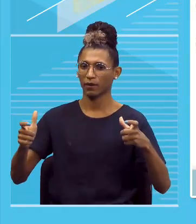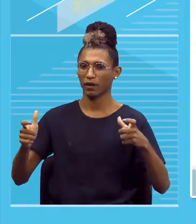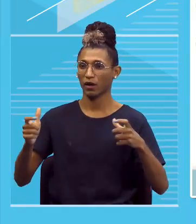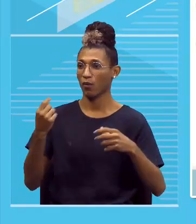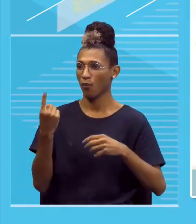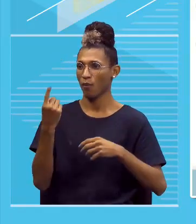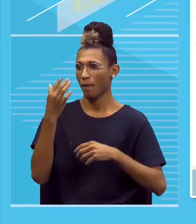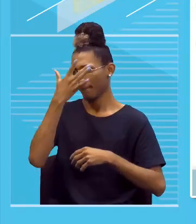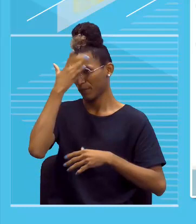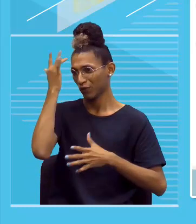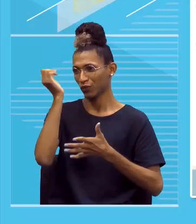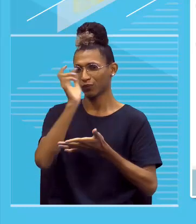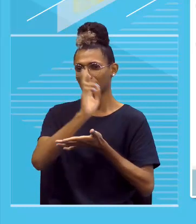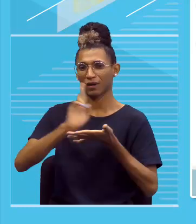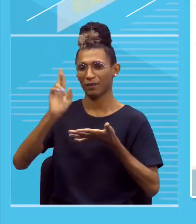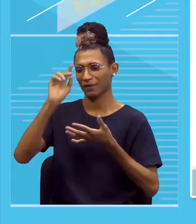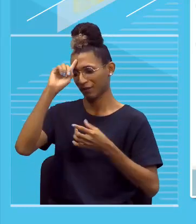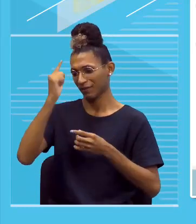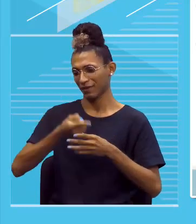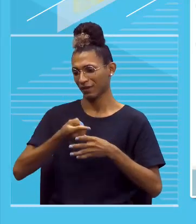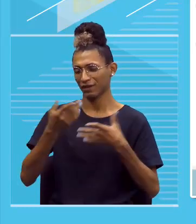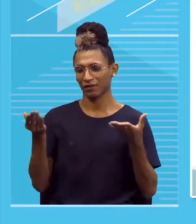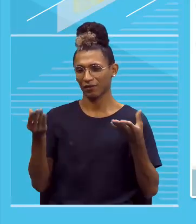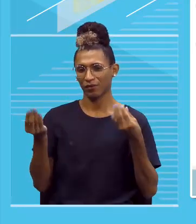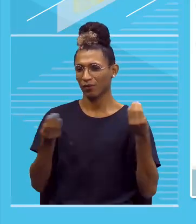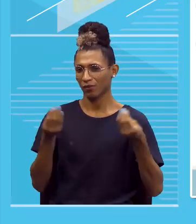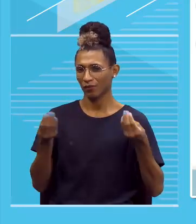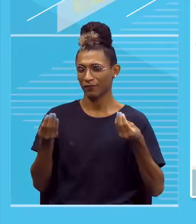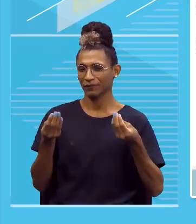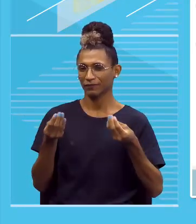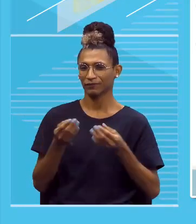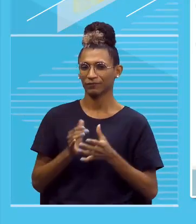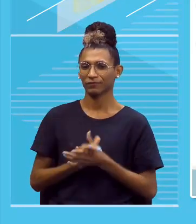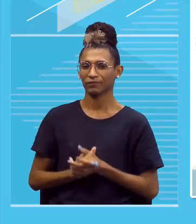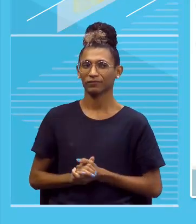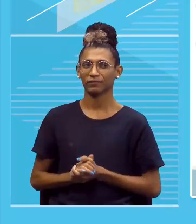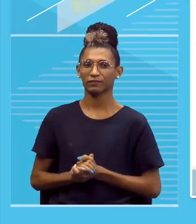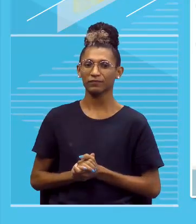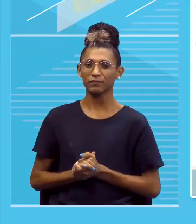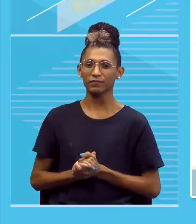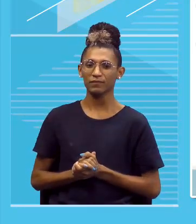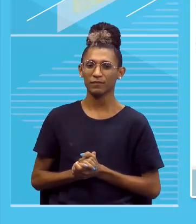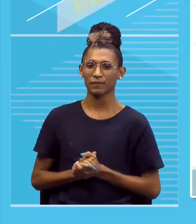pessoa O problema não é nem tanto isso vamos ser realista